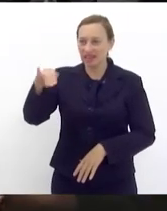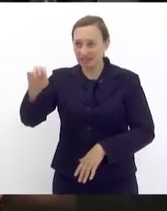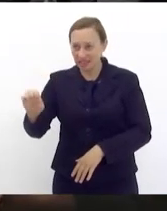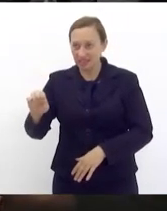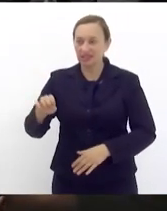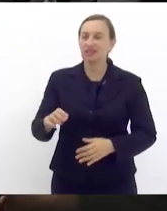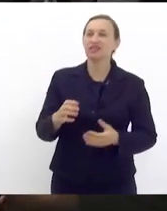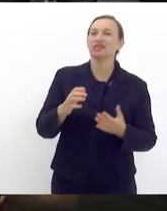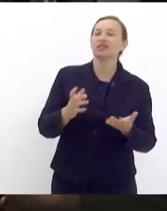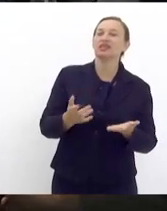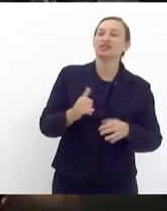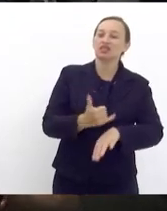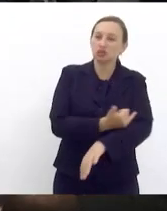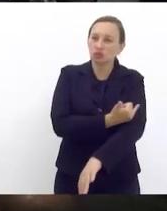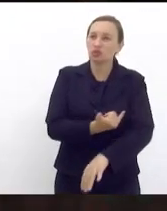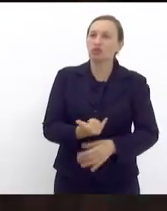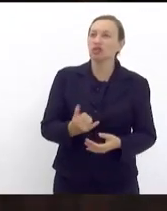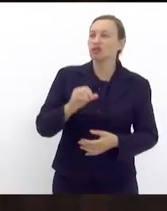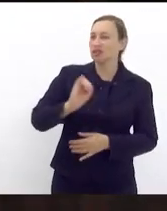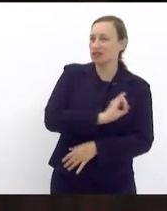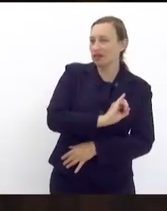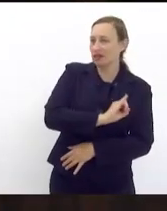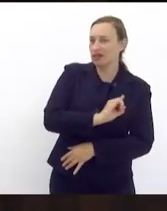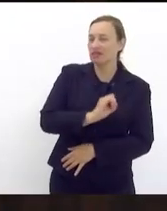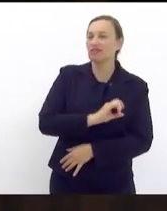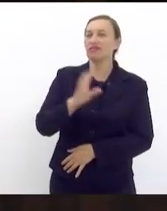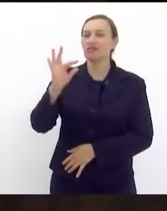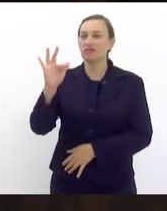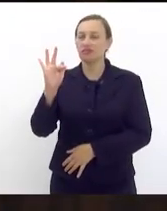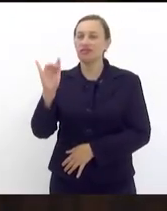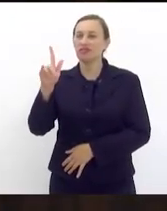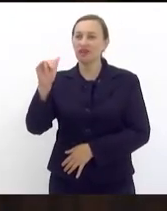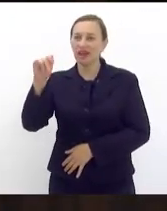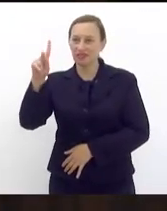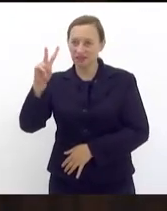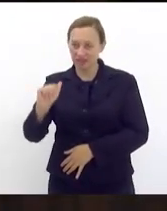Subsecretário de Infraestrutura de Itaguaí, Flávia Maria Nascimento.